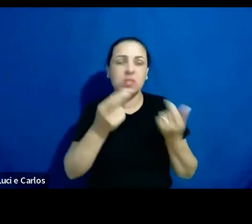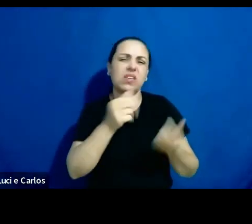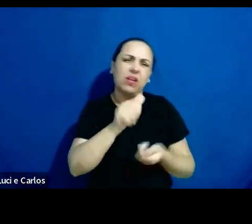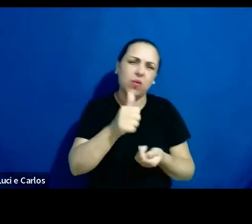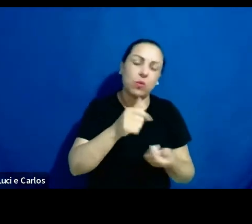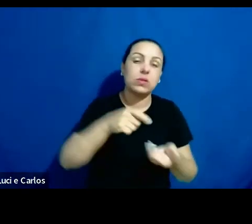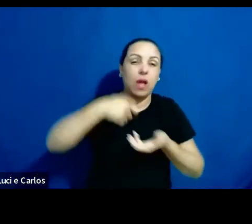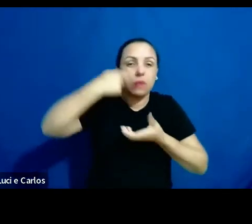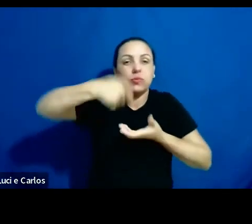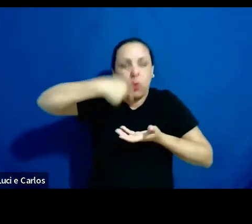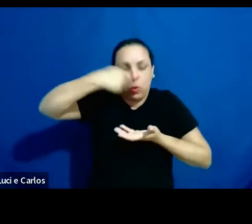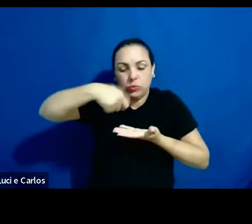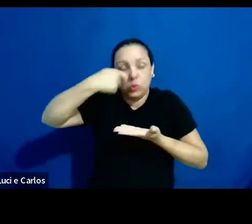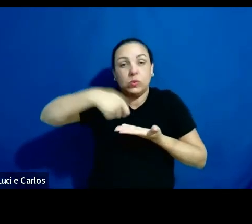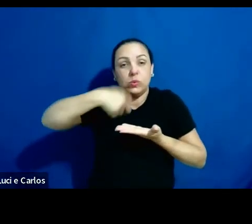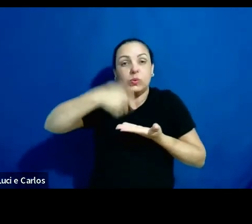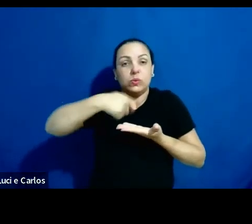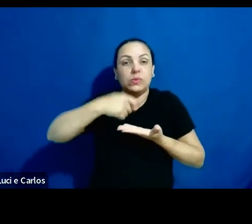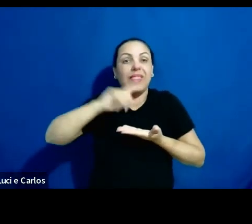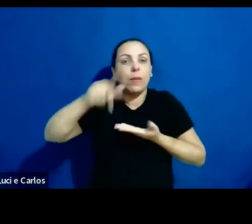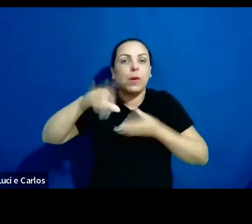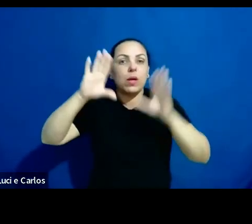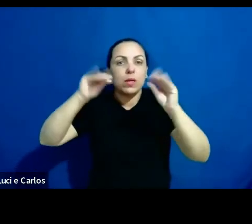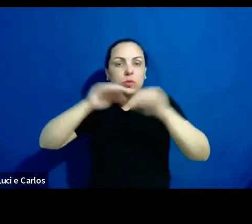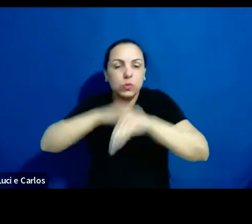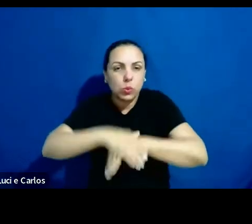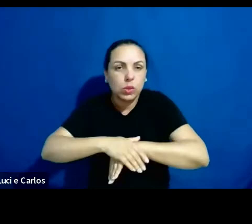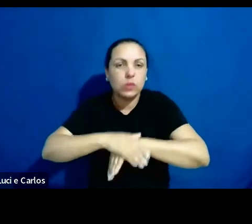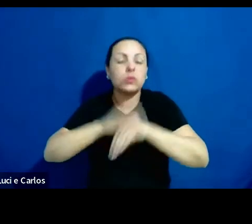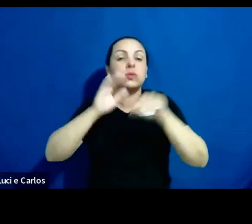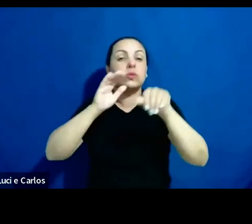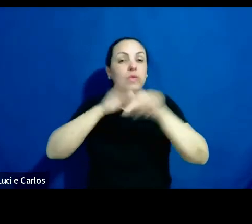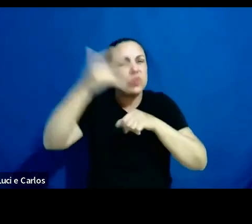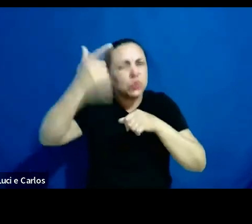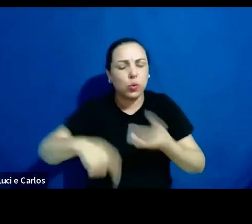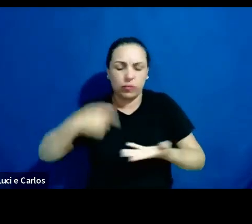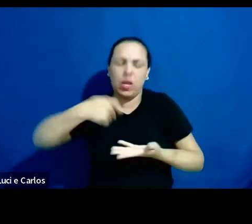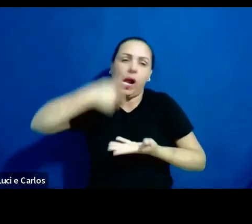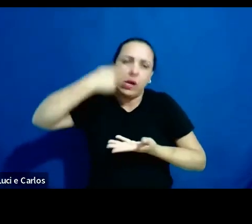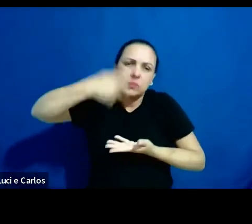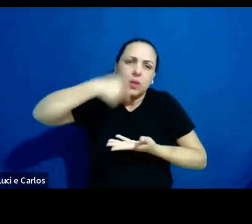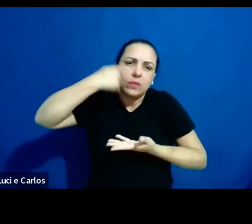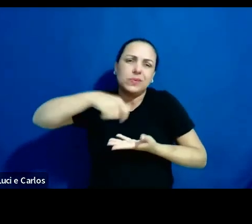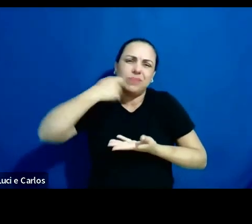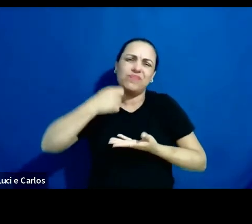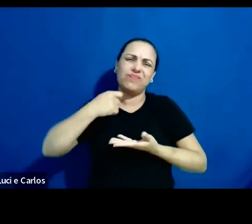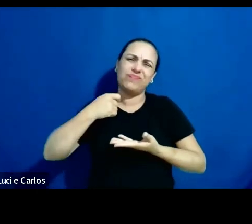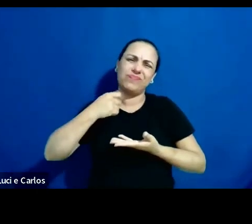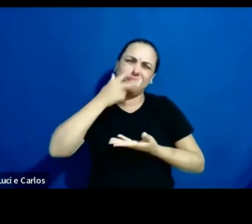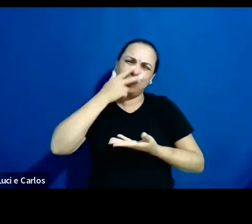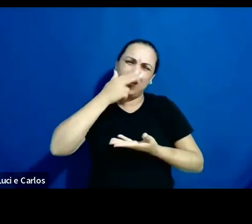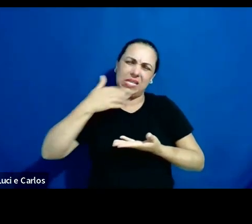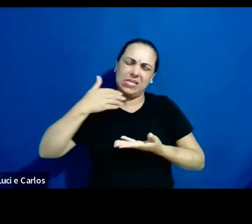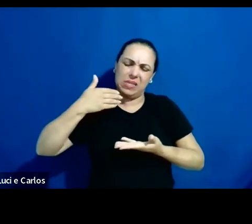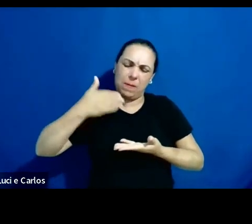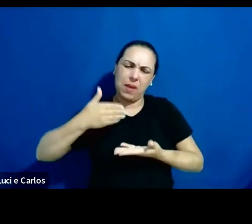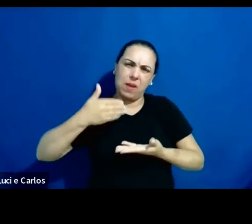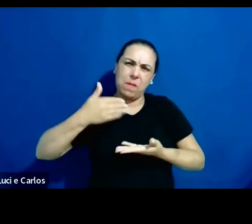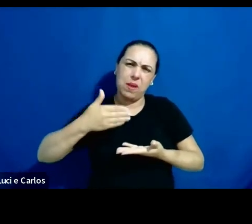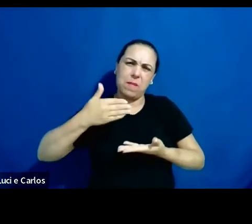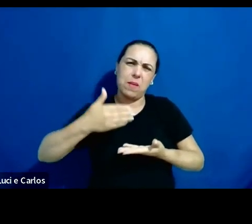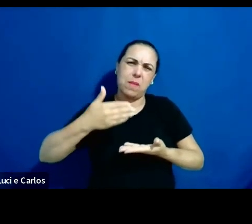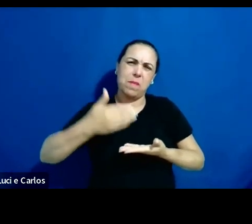você está, na verdade, se matando e se suicidando aos poucos. E rapidamente